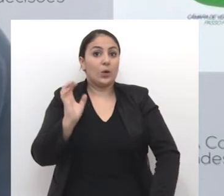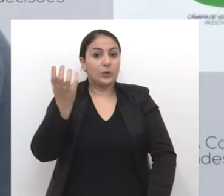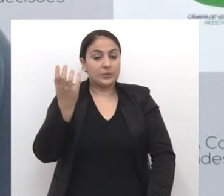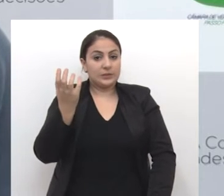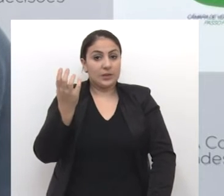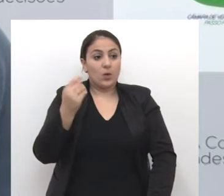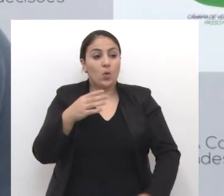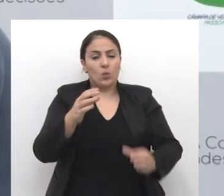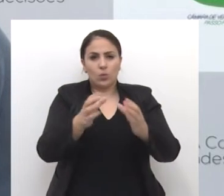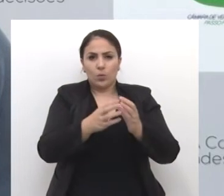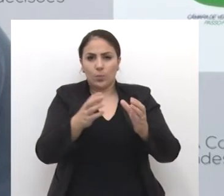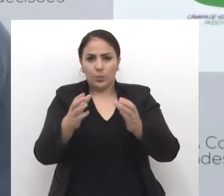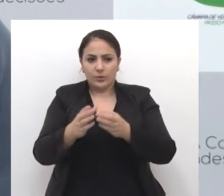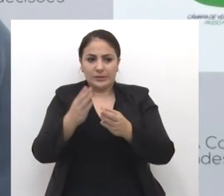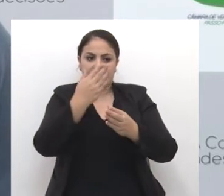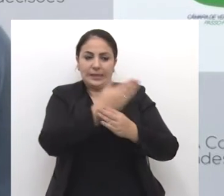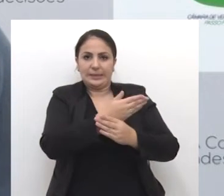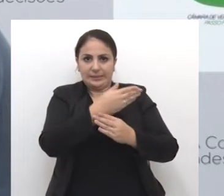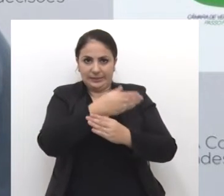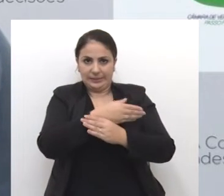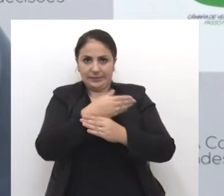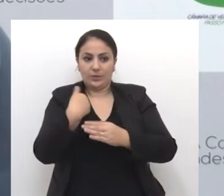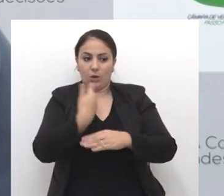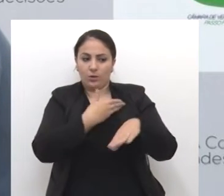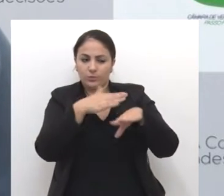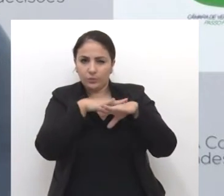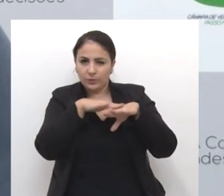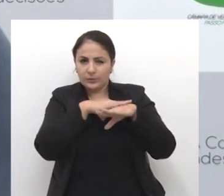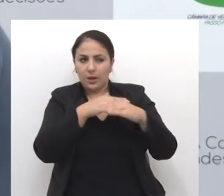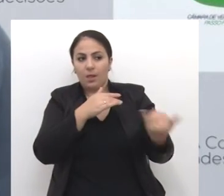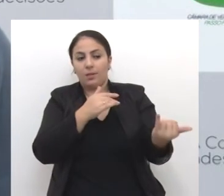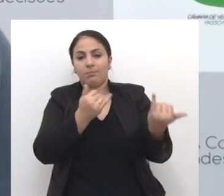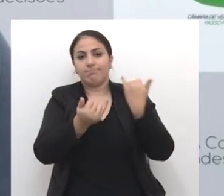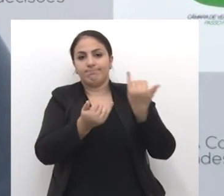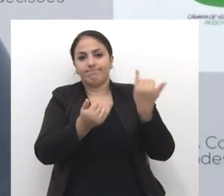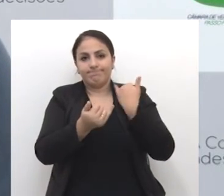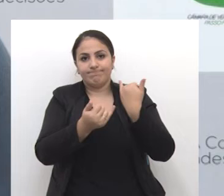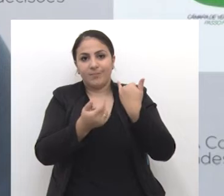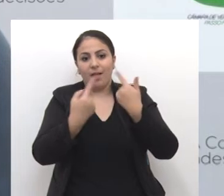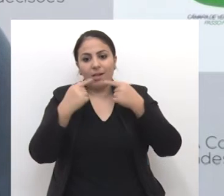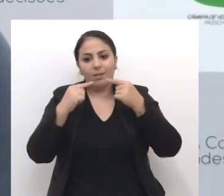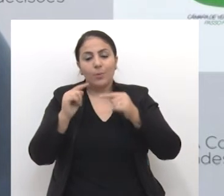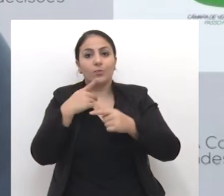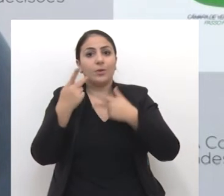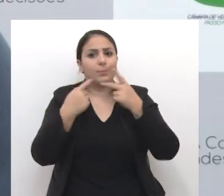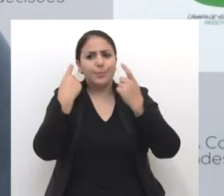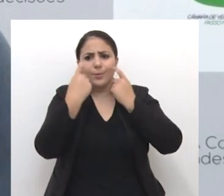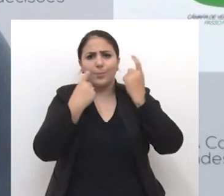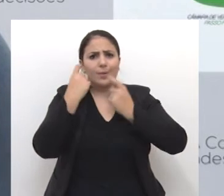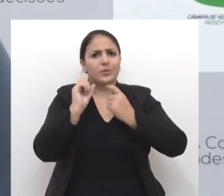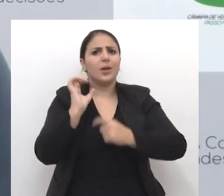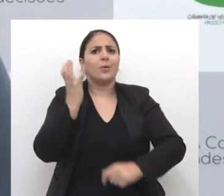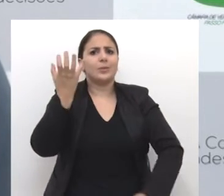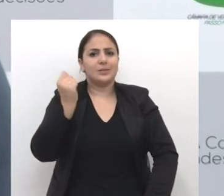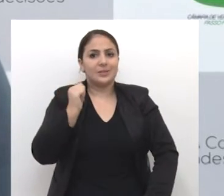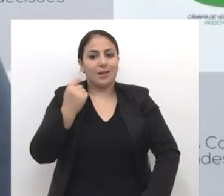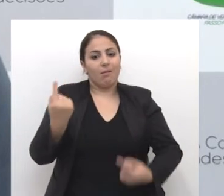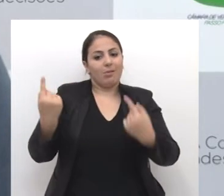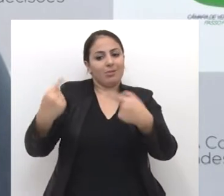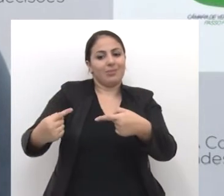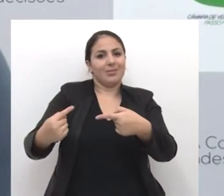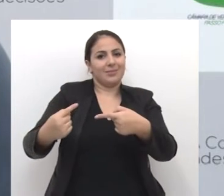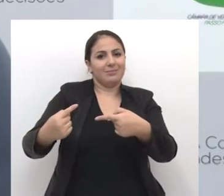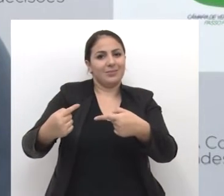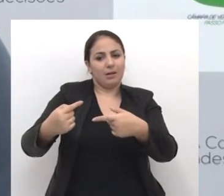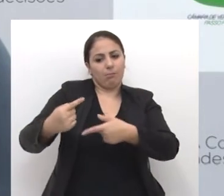E a categoria dos taxistas, com quem nós conversamos e nos trouxeram essa demanda, estão muito preocupados porque está ocorrendo